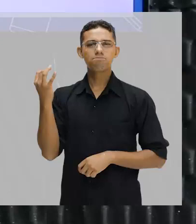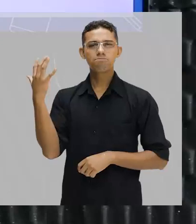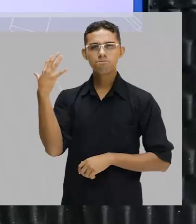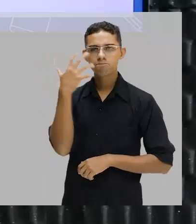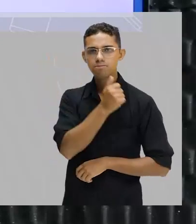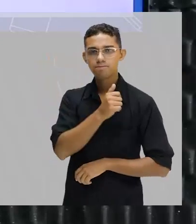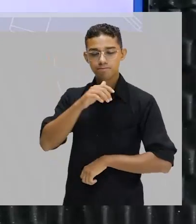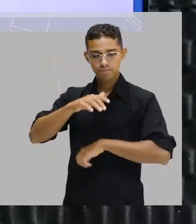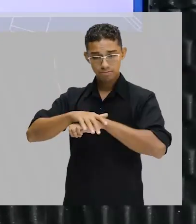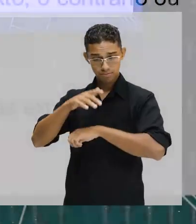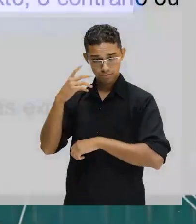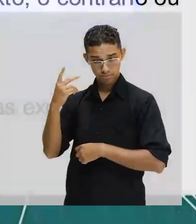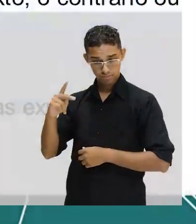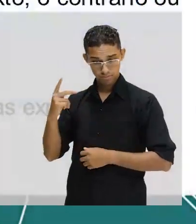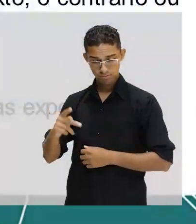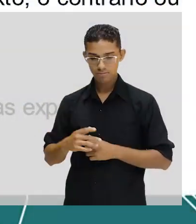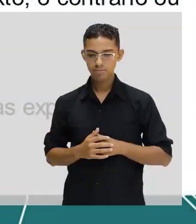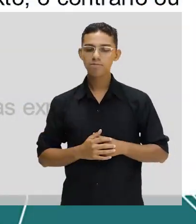produção.